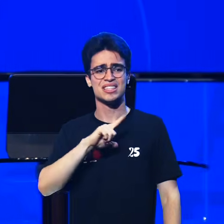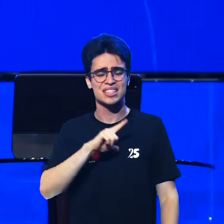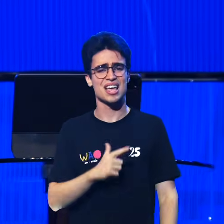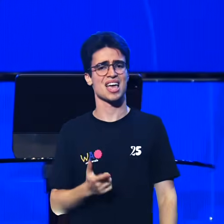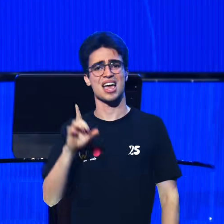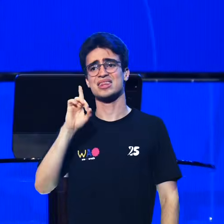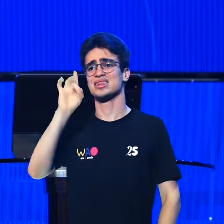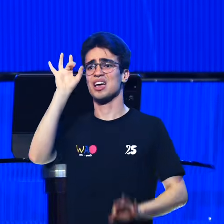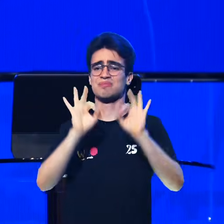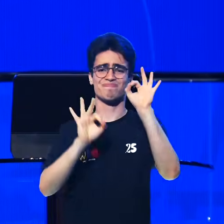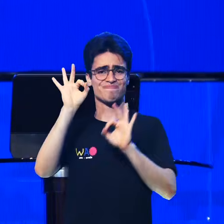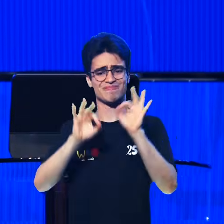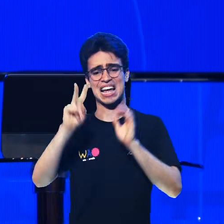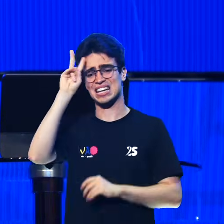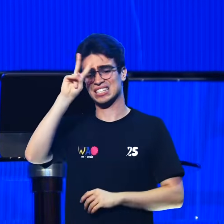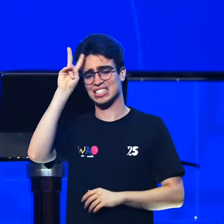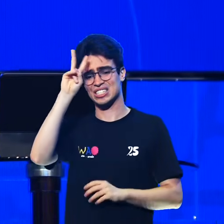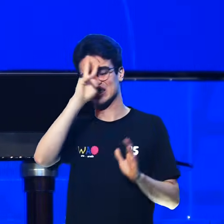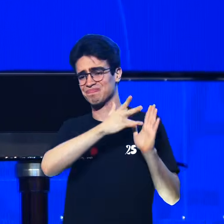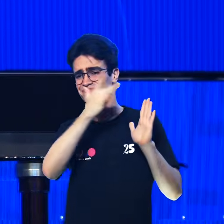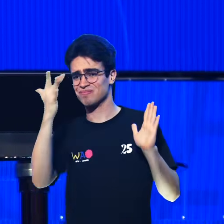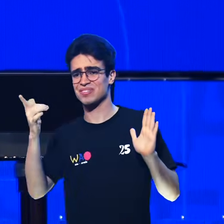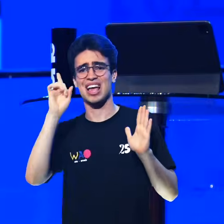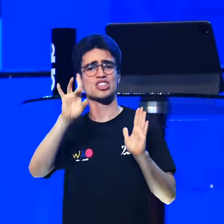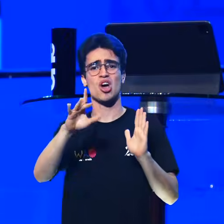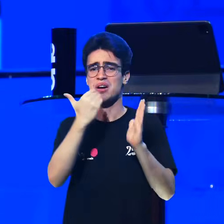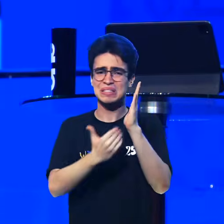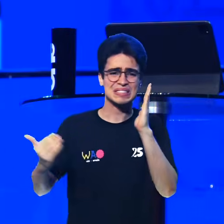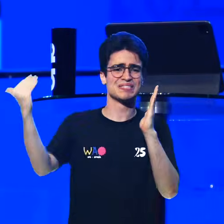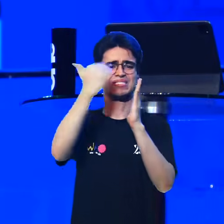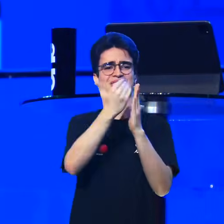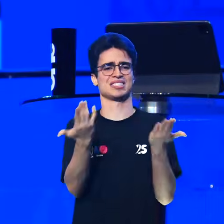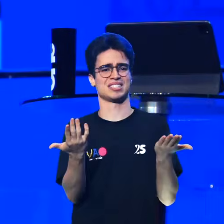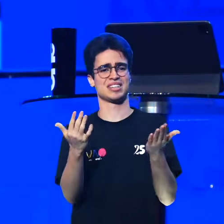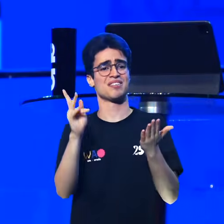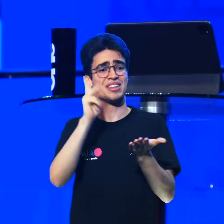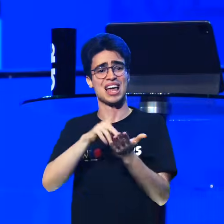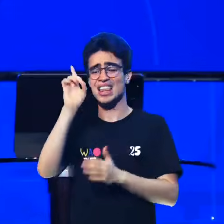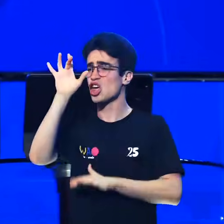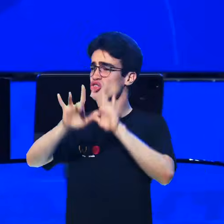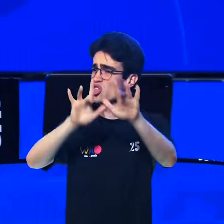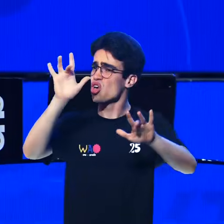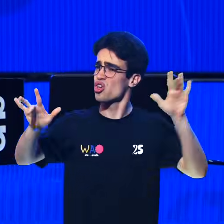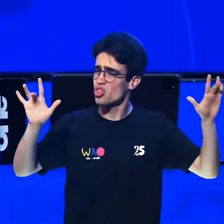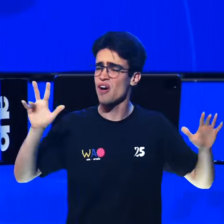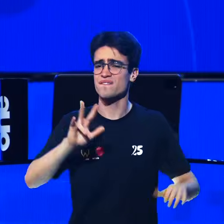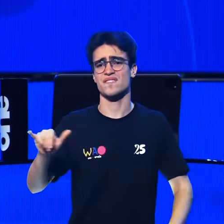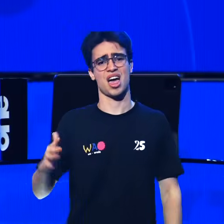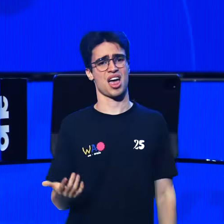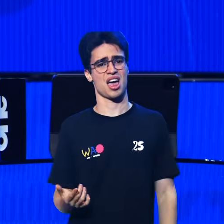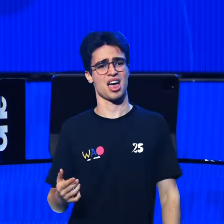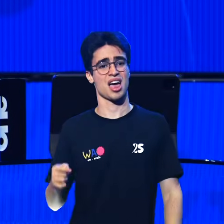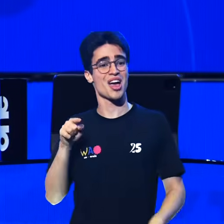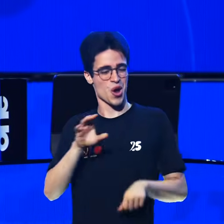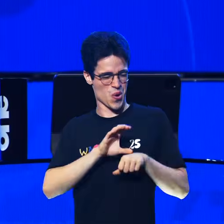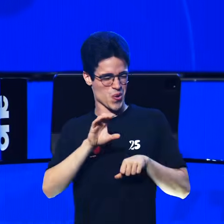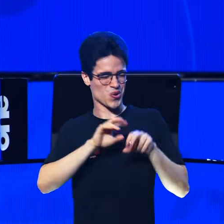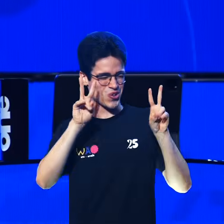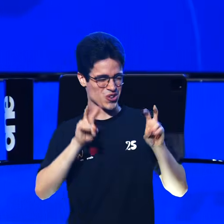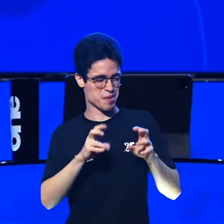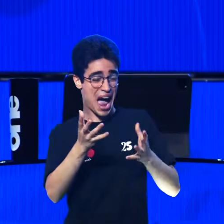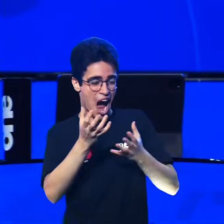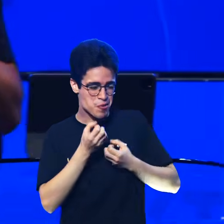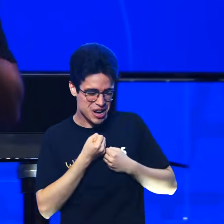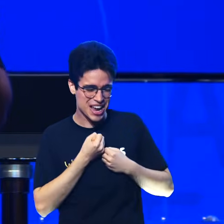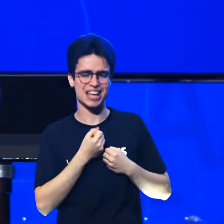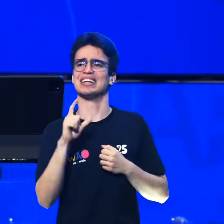Deus está construindo uma história que vai além de você. Deus vai tocar. Quantas pessoas foram curadas nesse curso Acolher